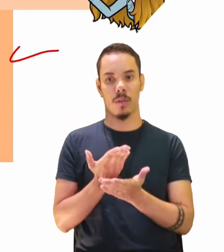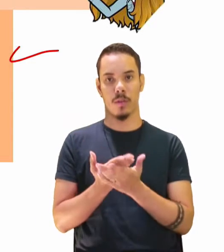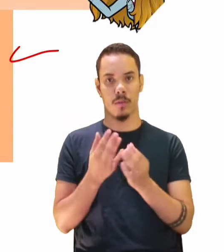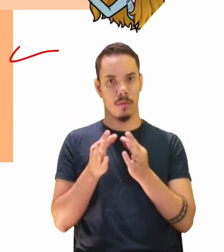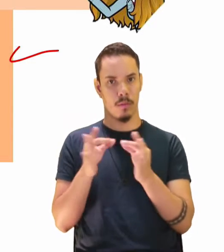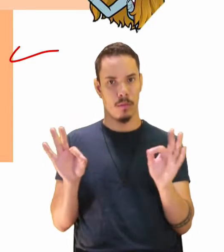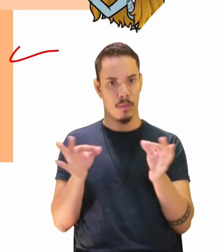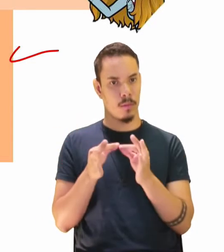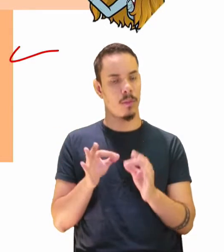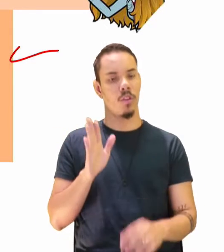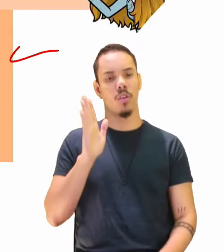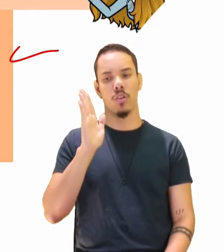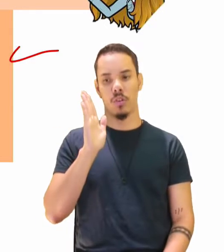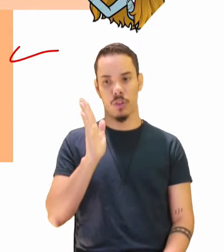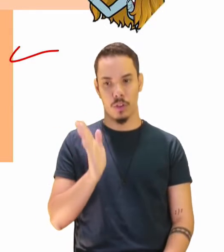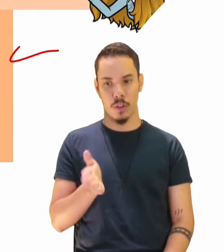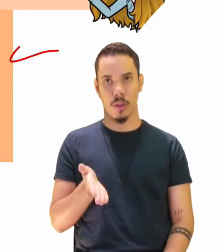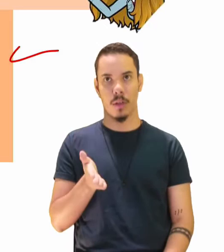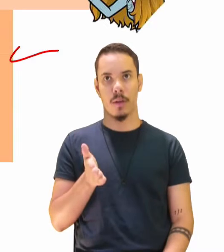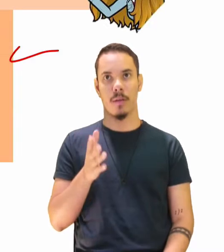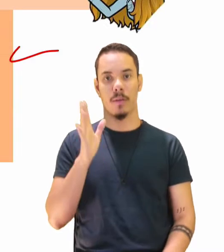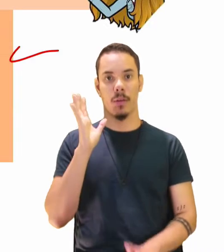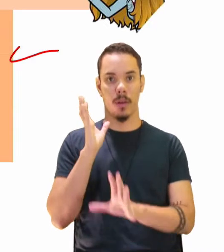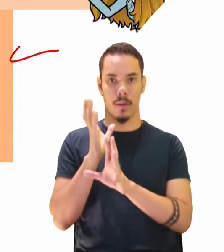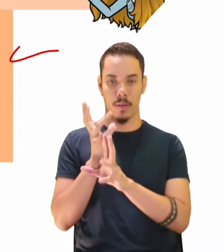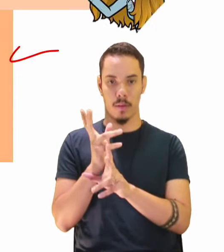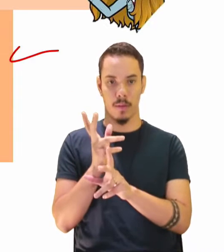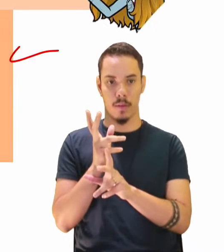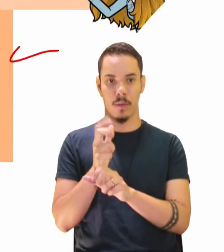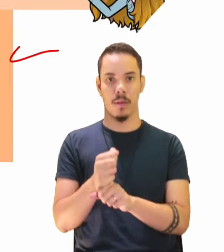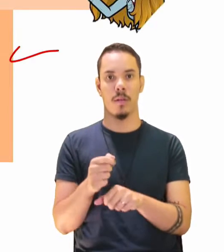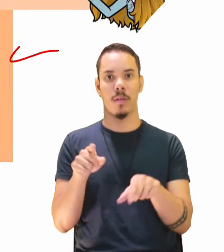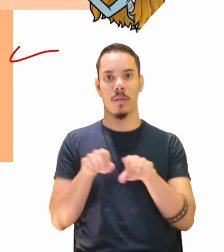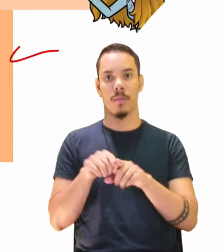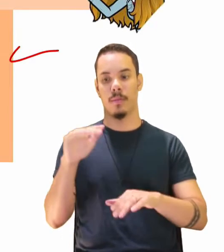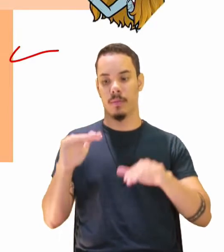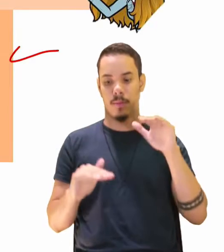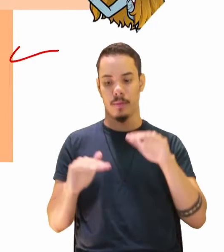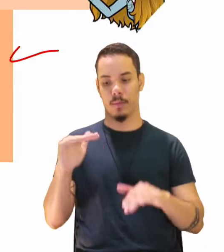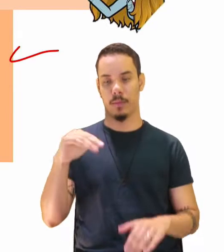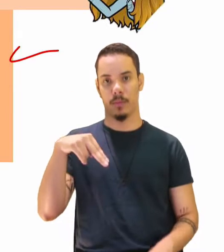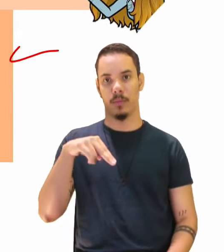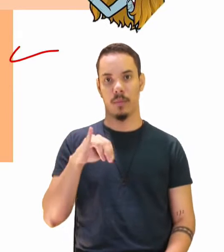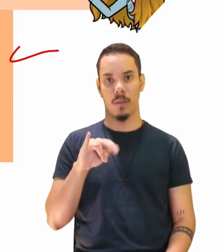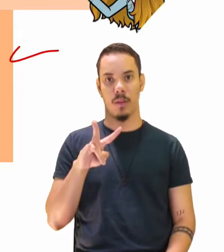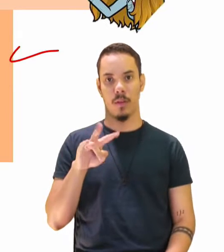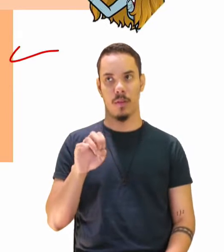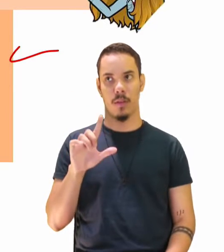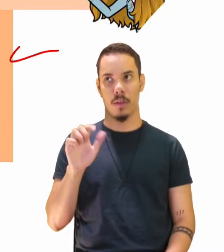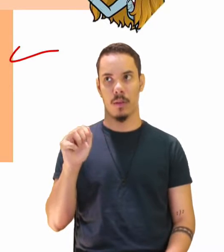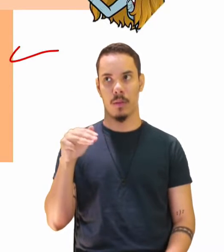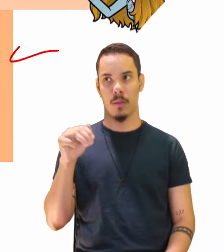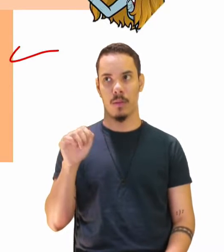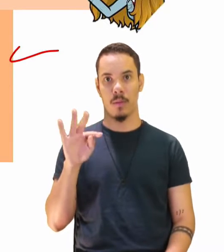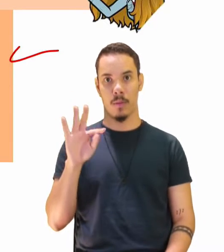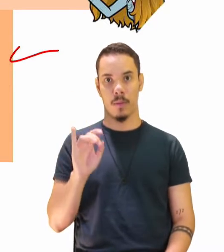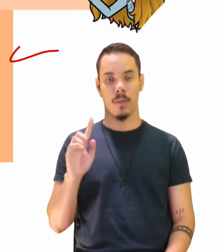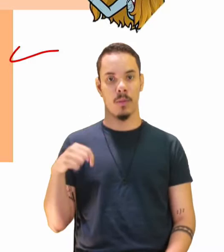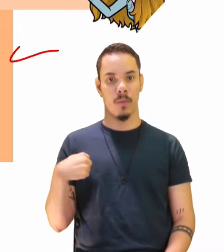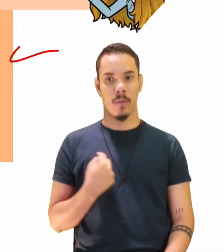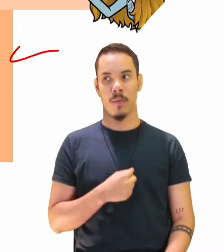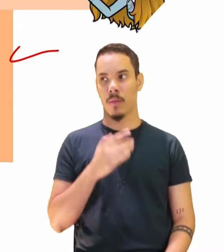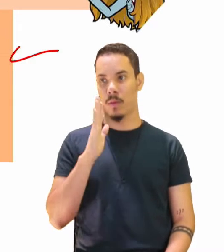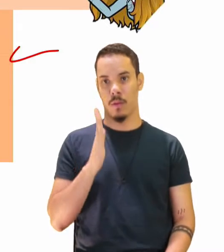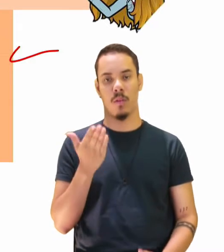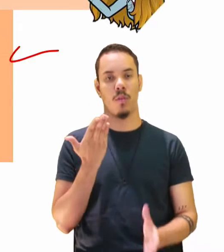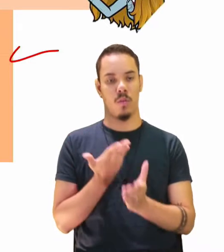Sim, lá na nossa revisão, lá no nivelamento, a gente estudou as figuras de